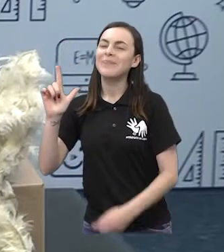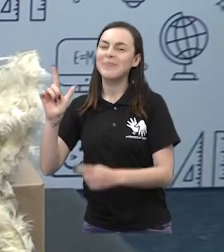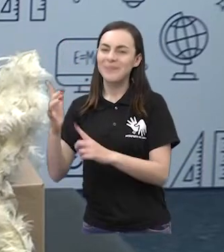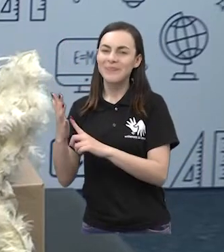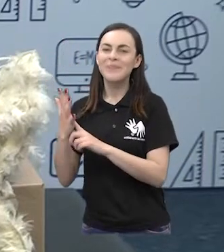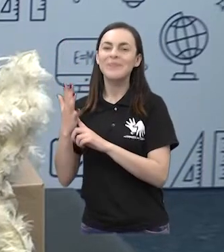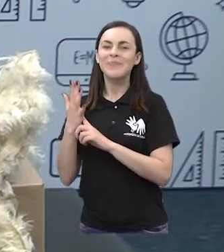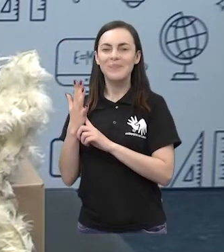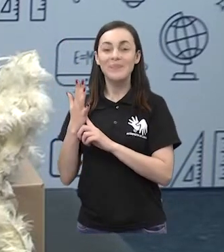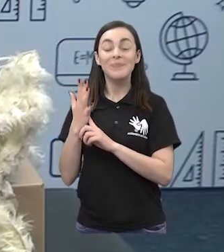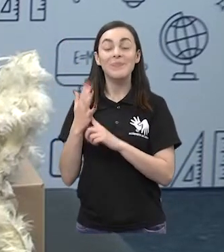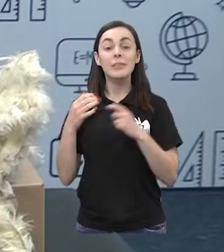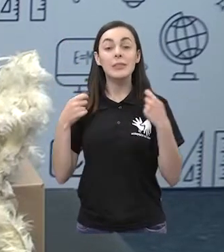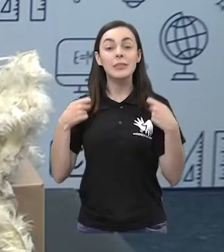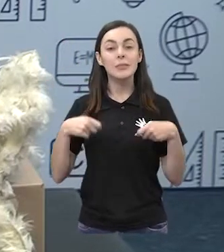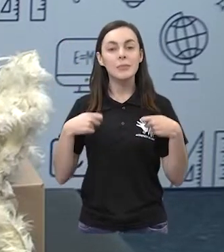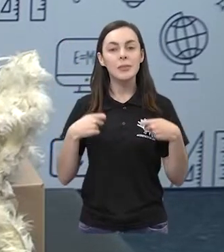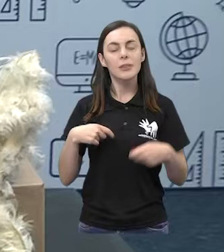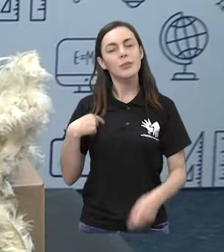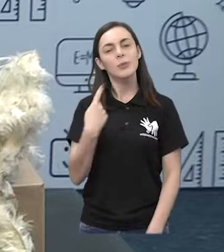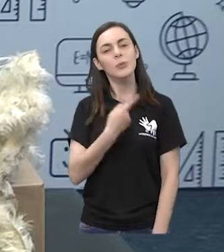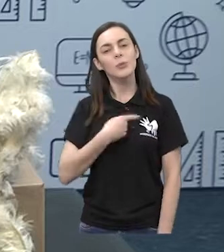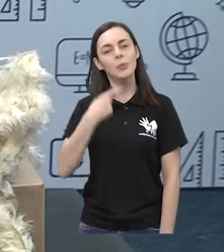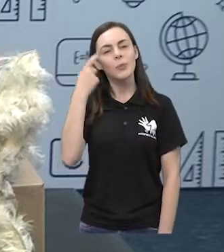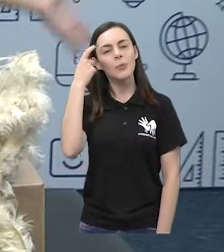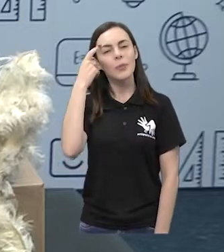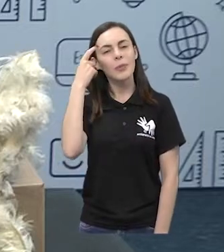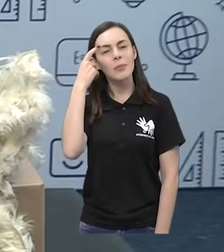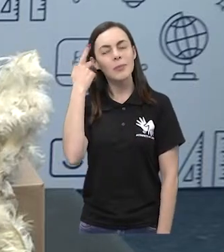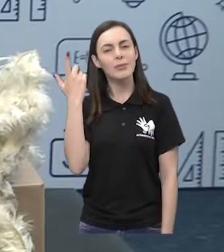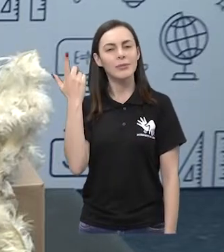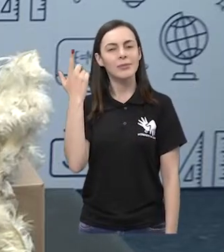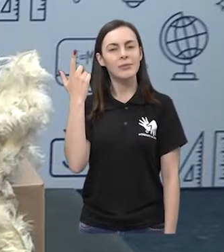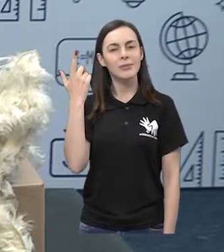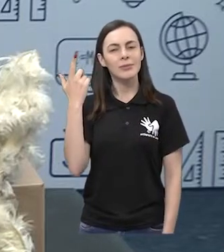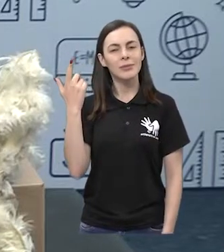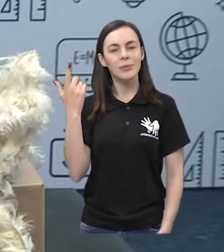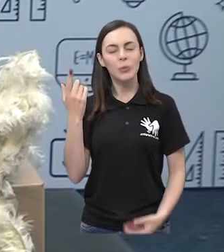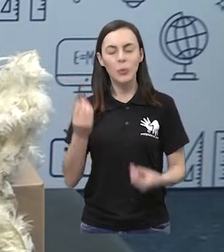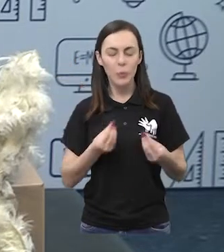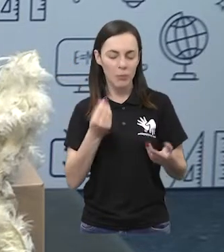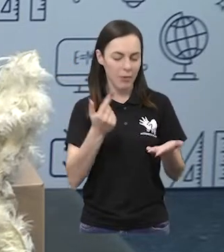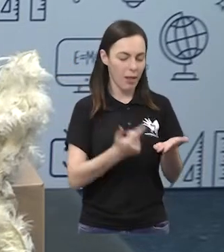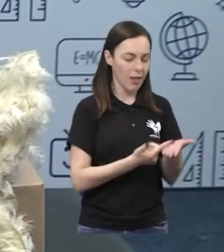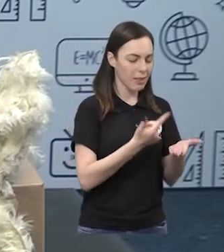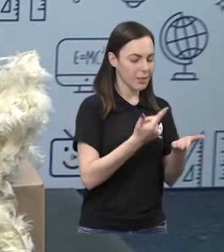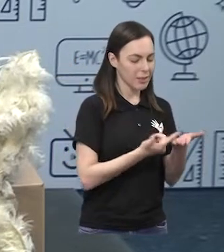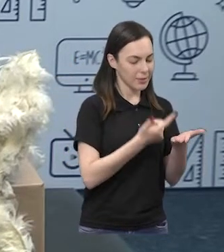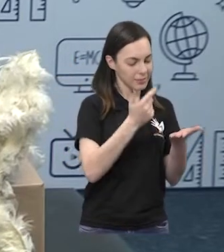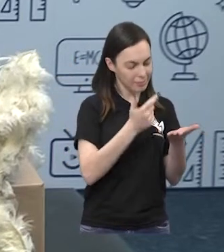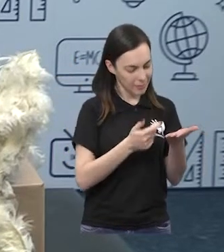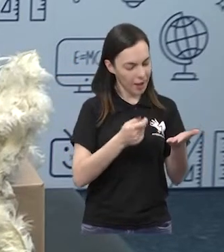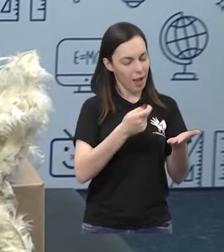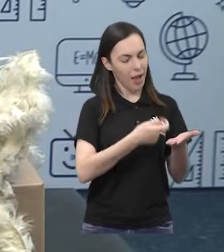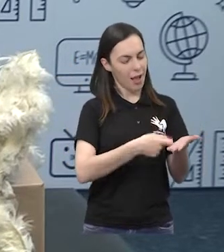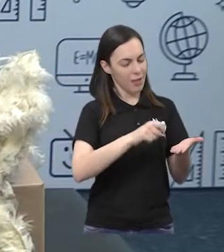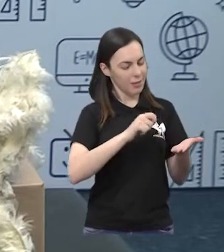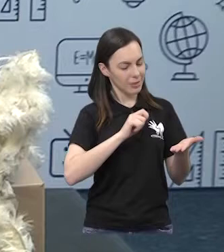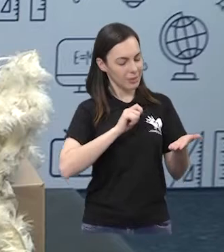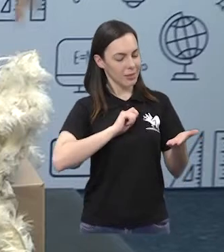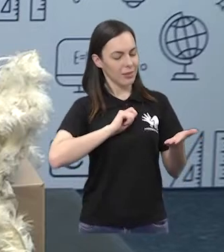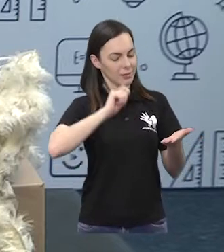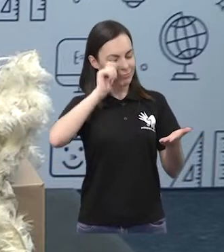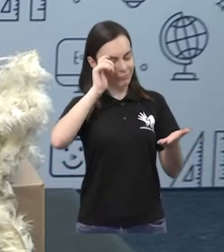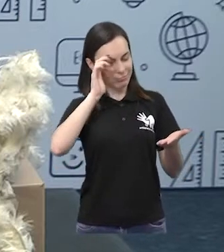gente então eu preciso que a gente pense agora nesse mundo nos livros como ele nos nos